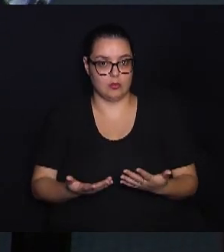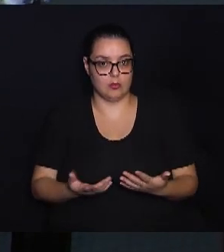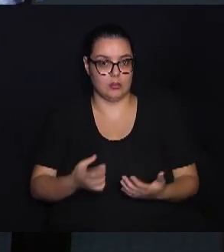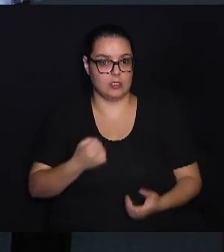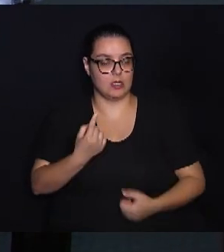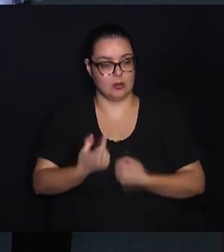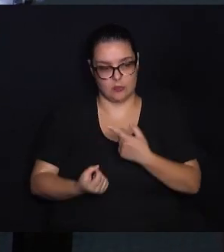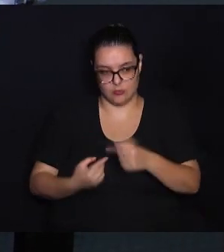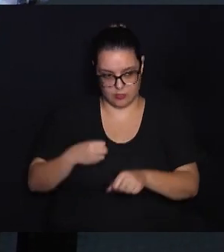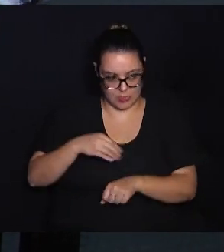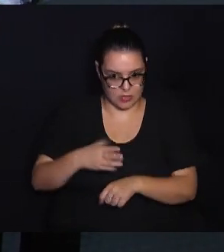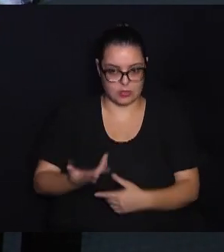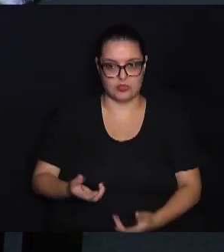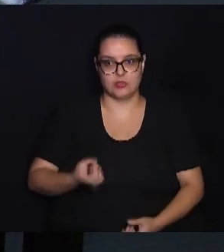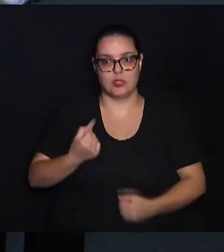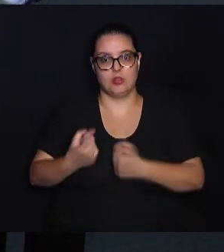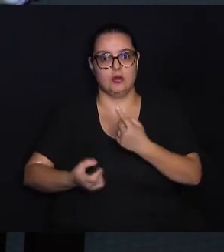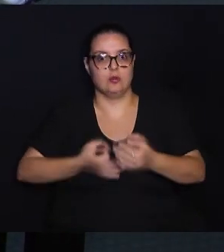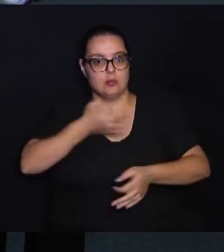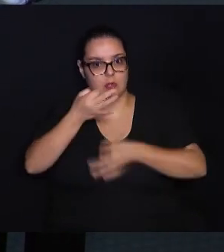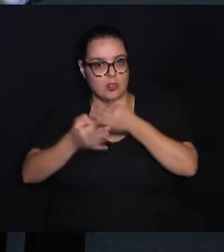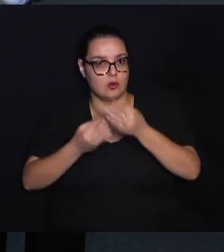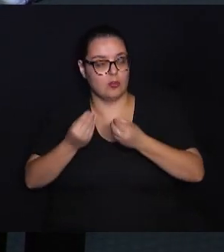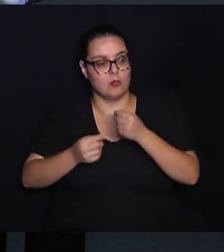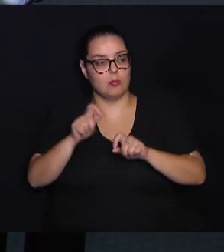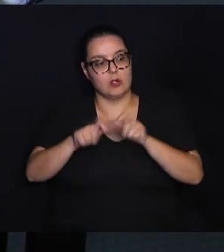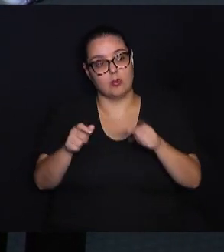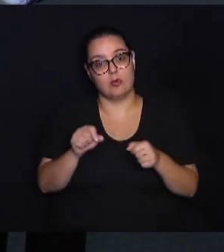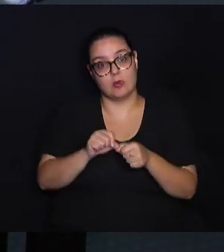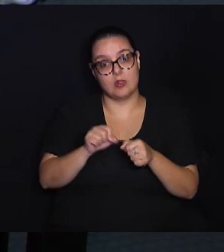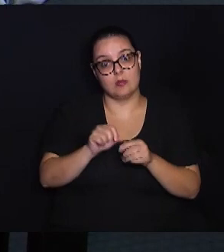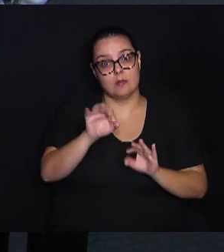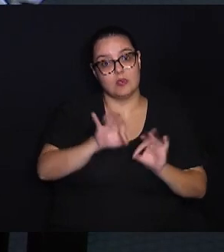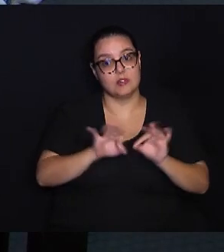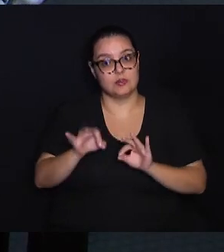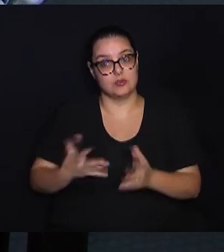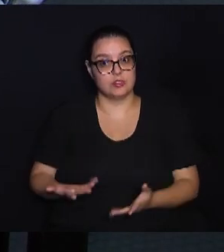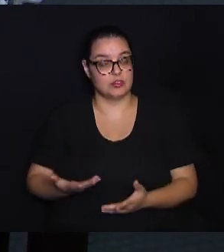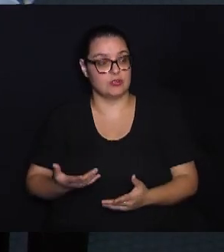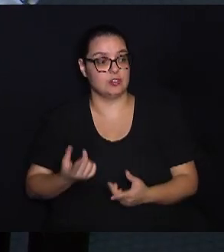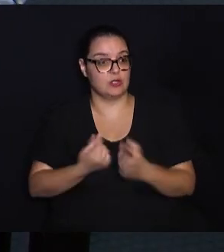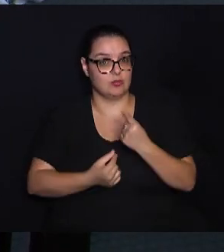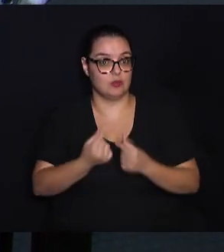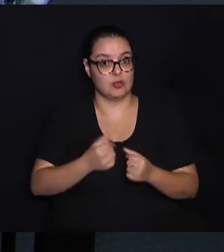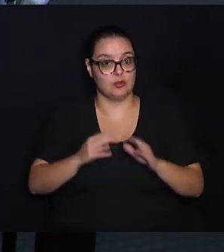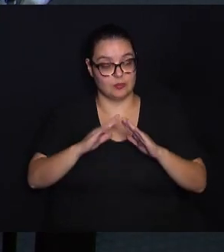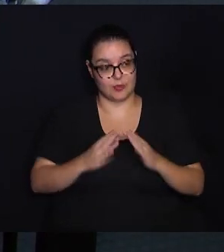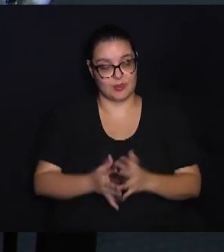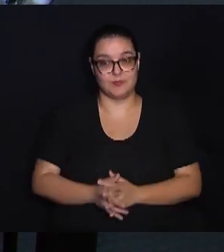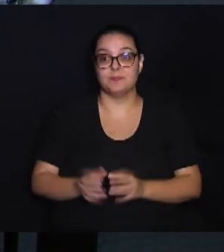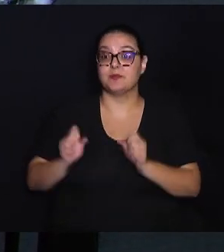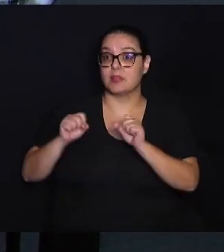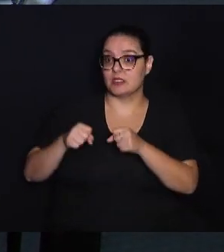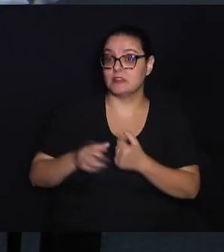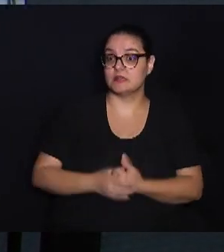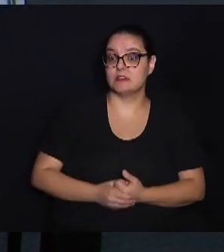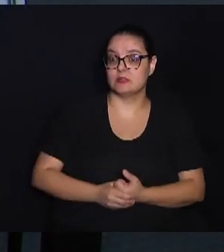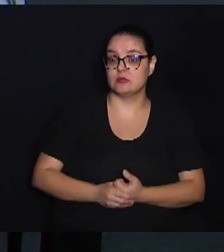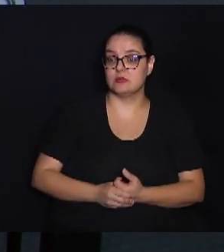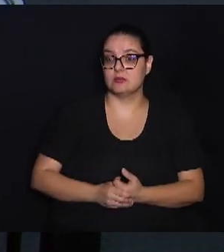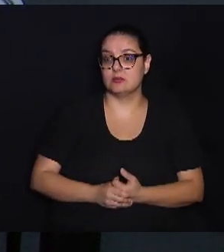aqui, se tem mais alguma dica, mais alguma sugestão de como o pessoal faz para se organizar financeiramente no lar ali?